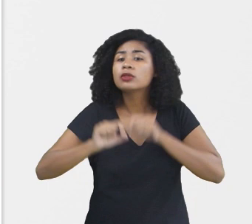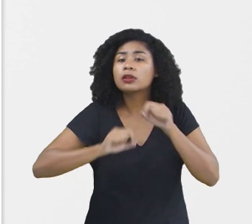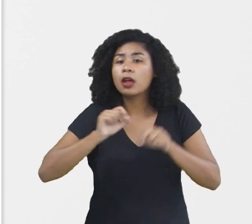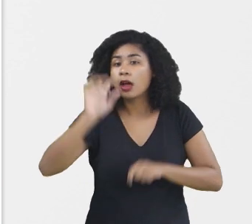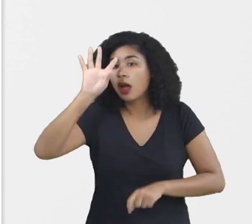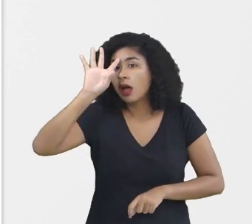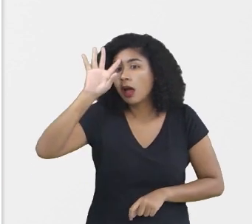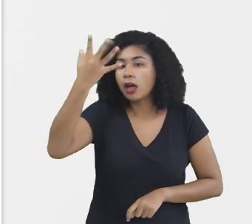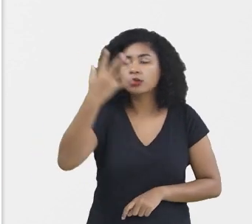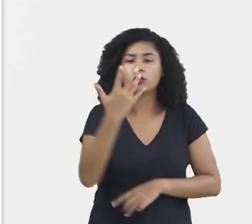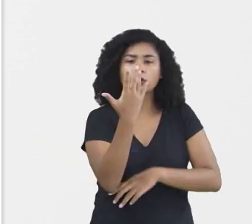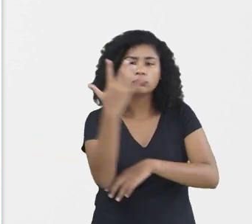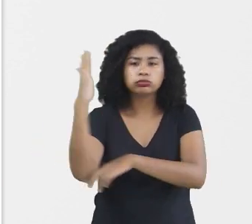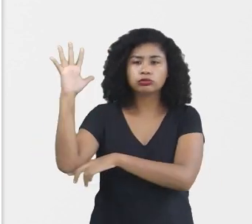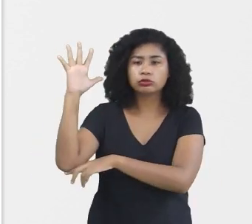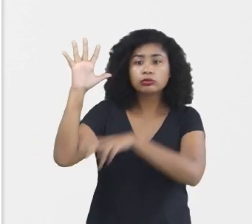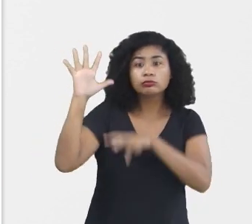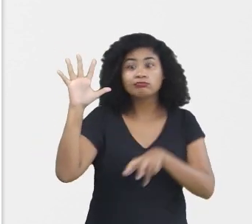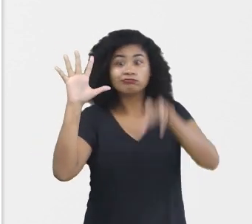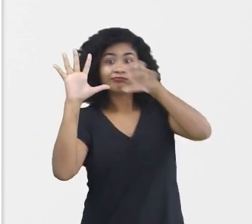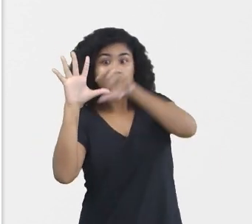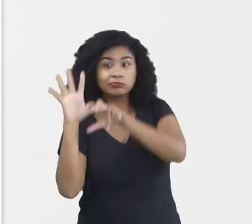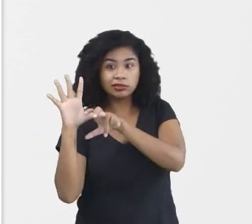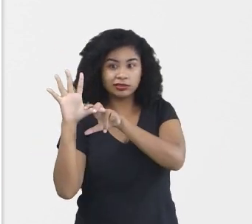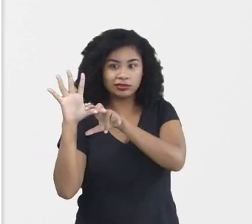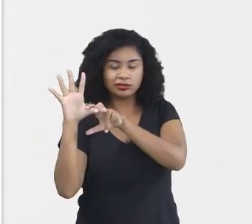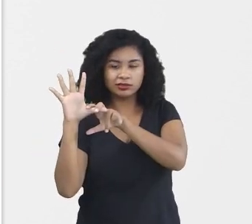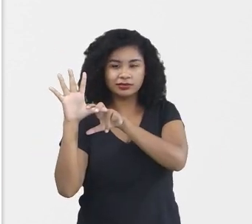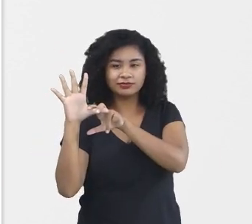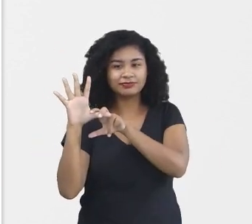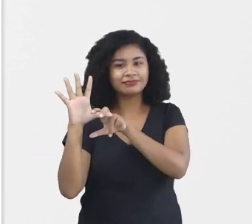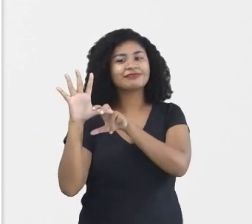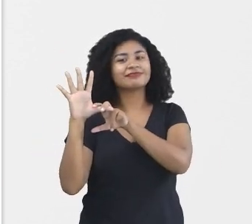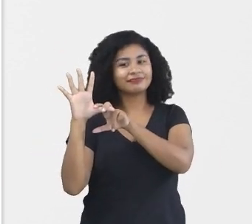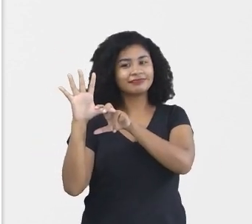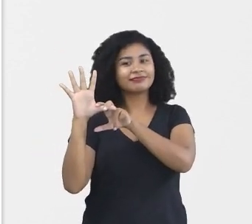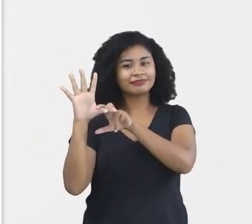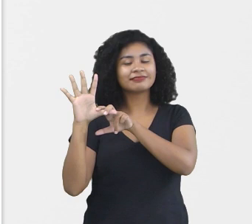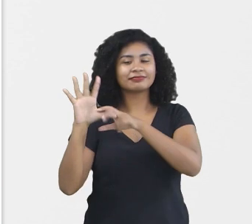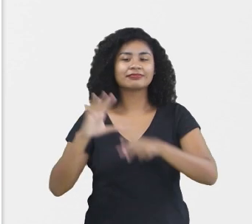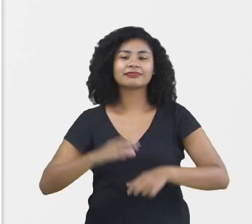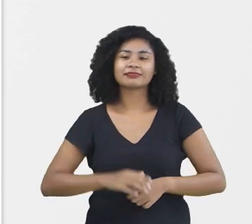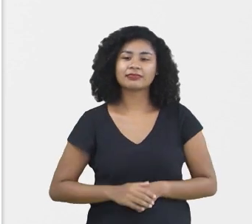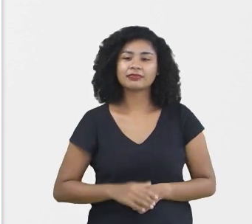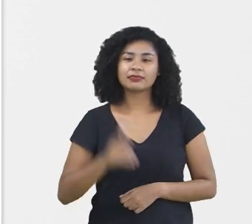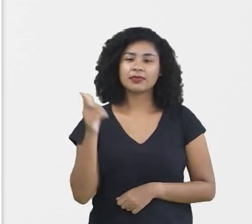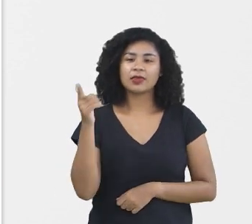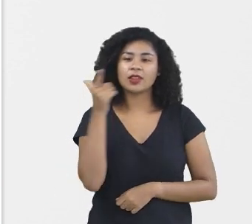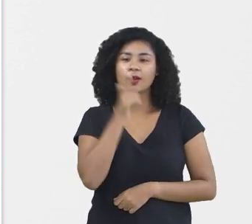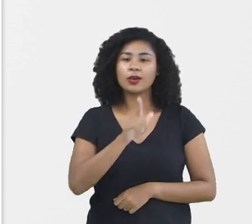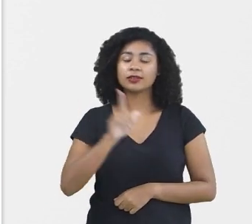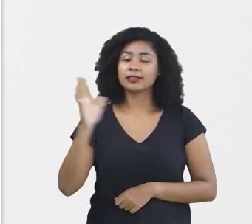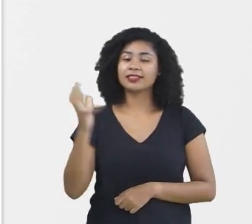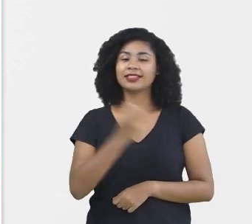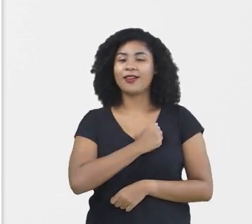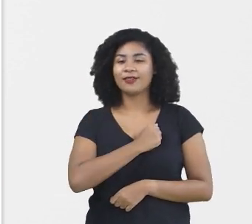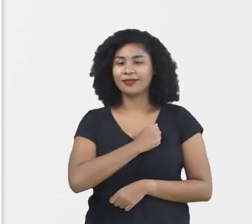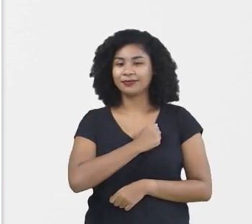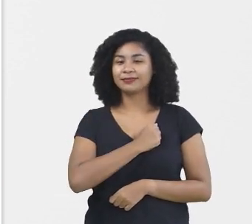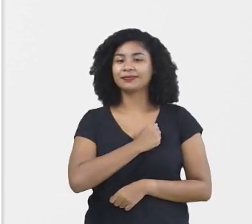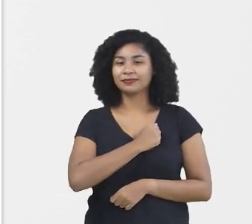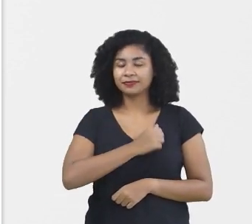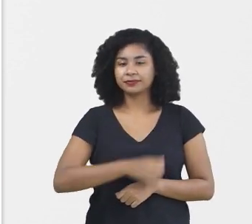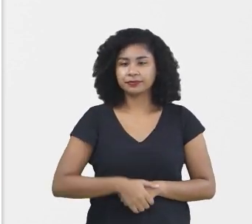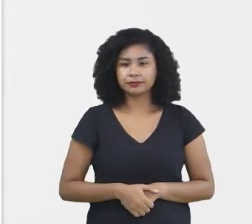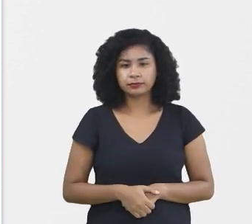né? Então, a consequência foi o ato delas empoleirar-se, elas subirem na árvore para que elas escapassem da raposa, ok? Então,